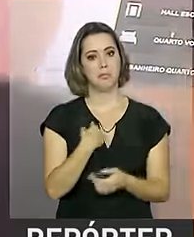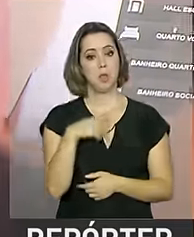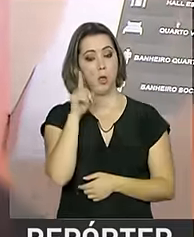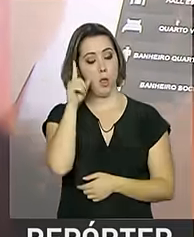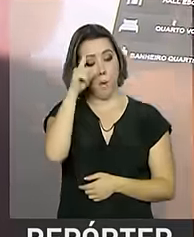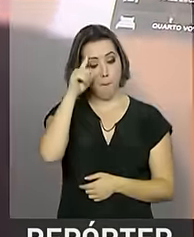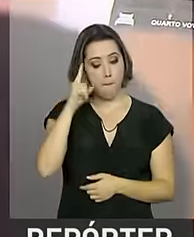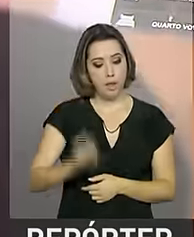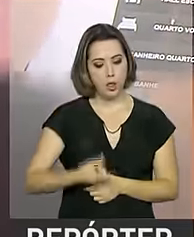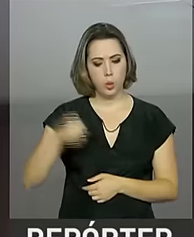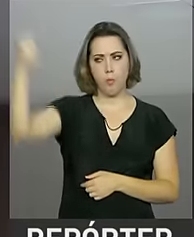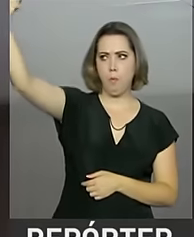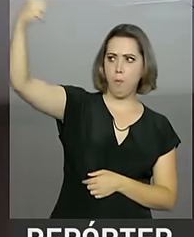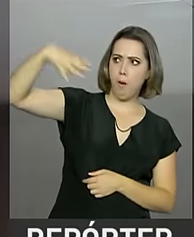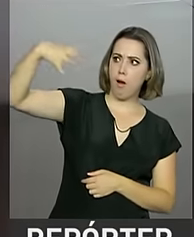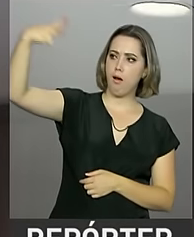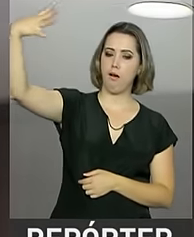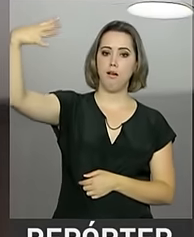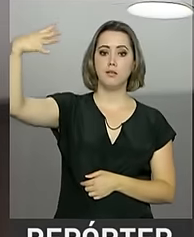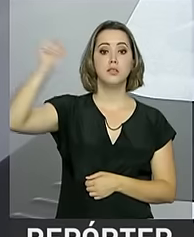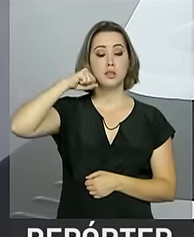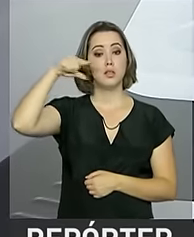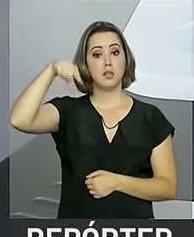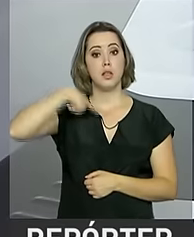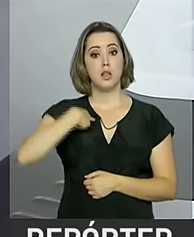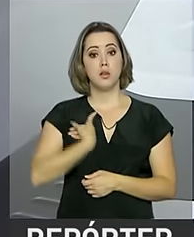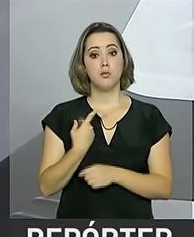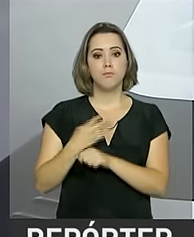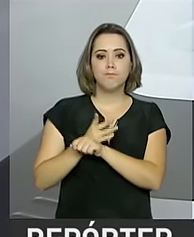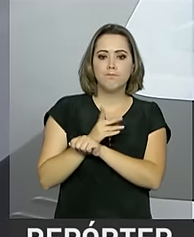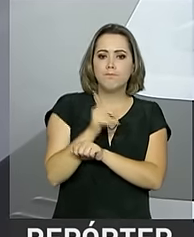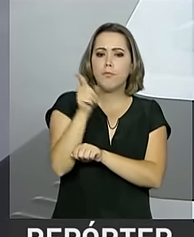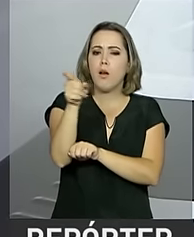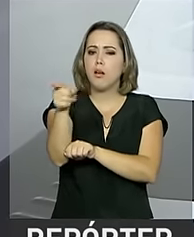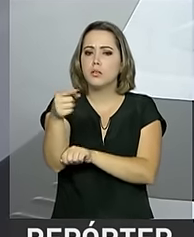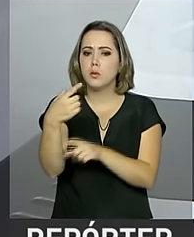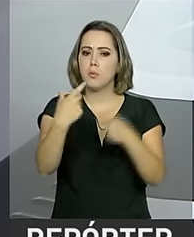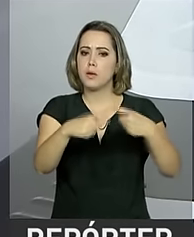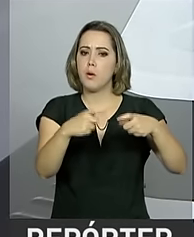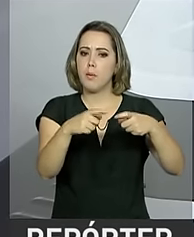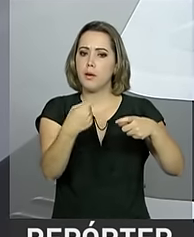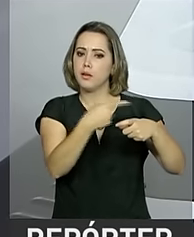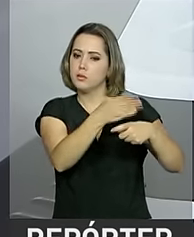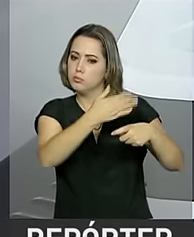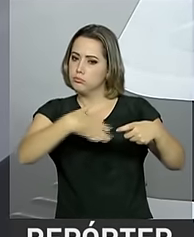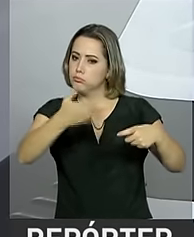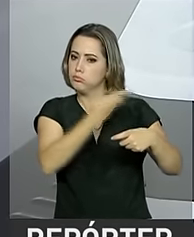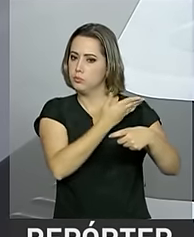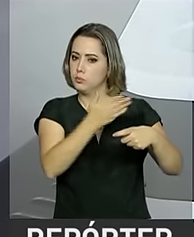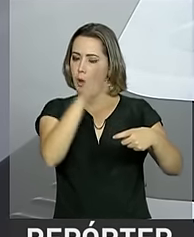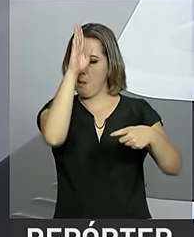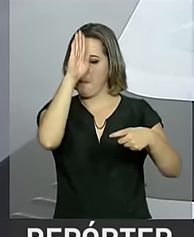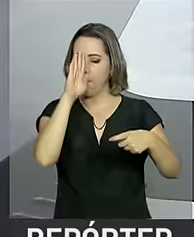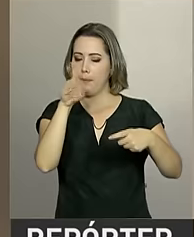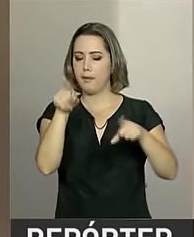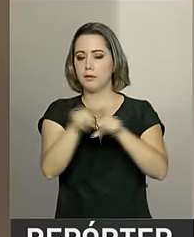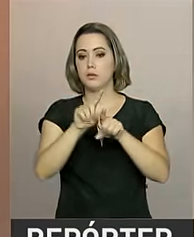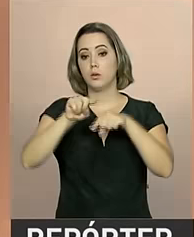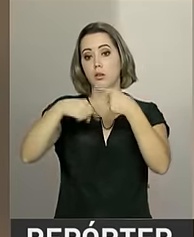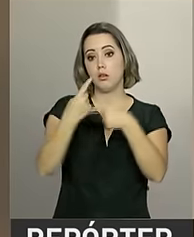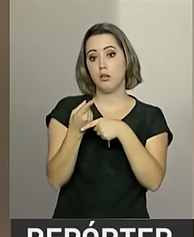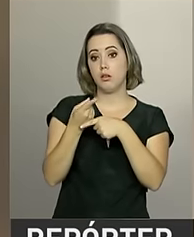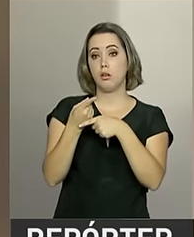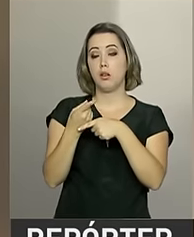ligar luz Esse comando ele tá indo pro meu roteador do do do Smartphone ou do tablet ele tá indo pro roteador e do roteador tá indo pra